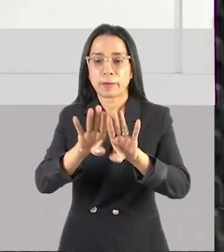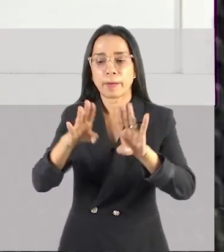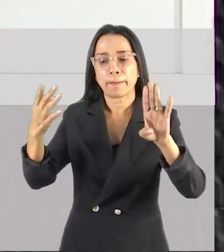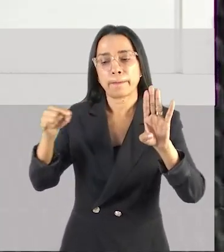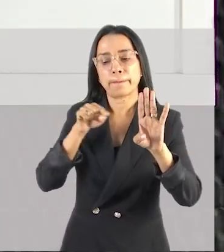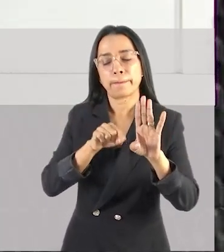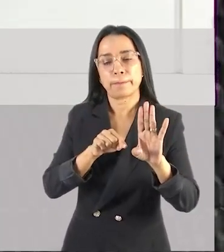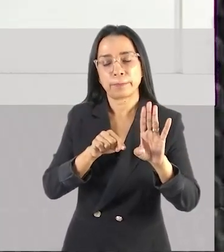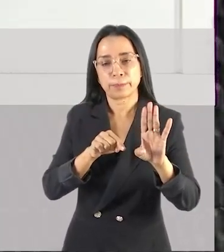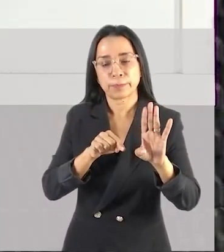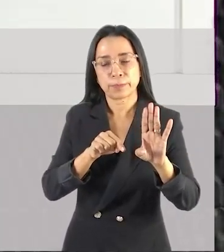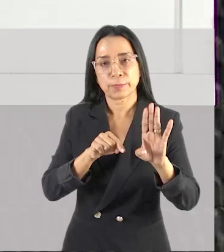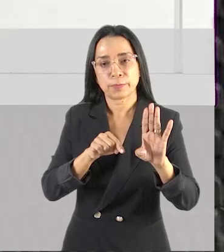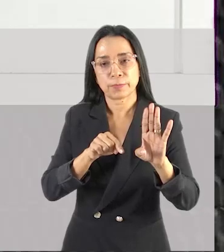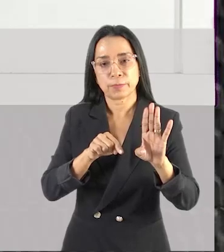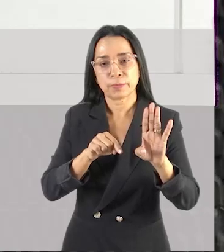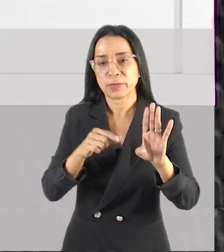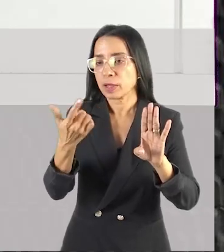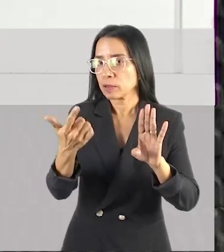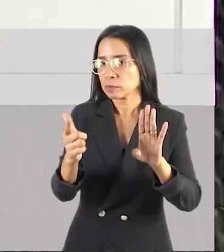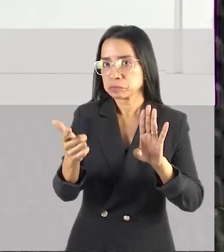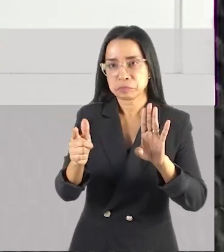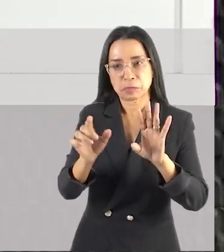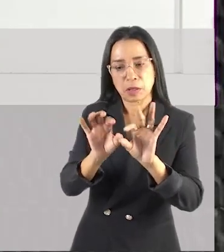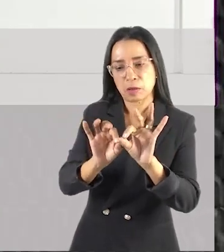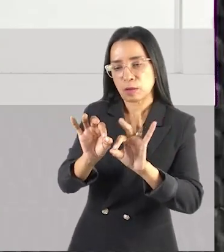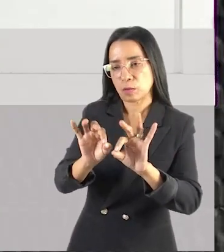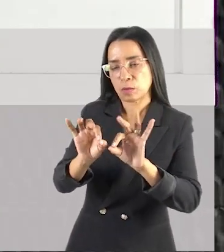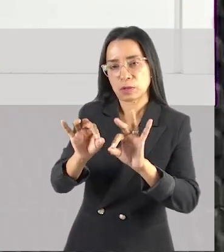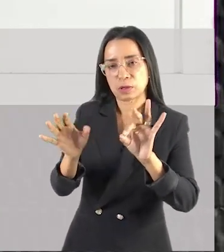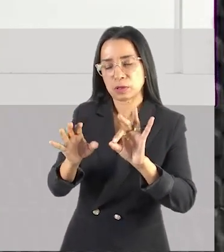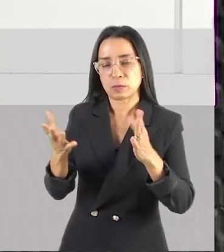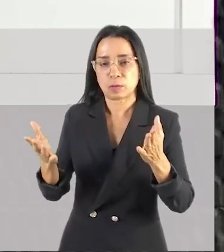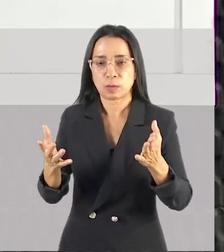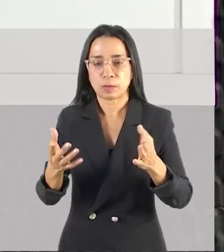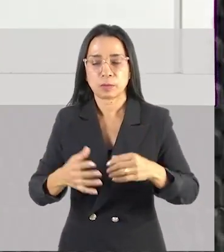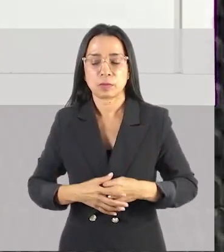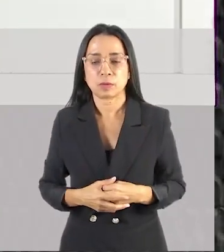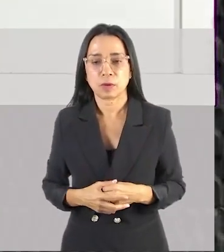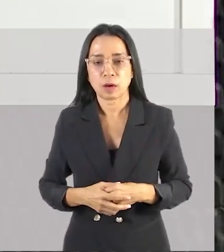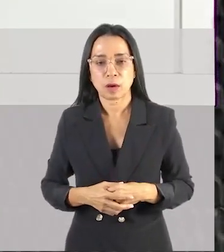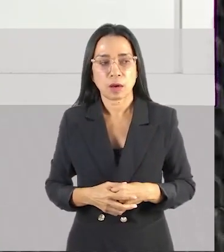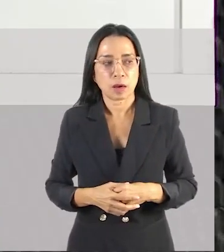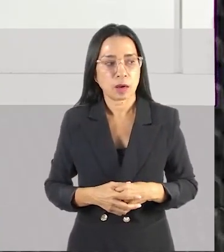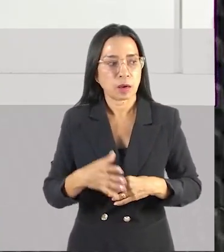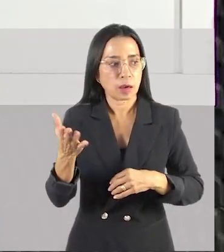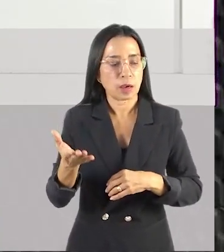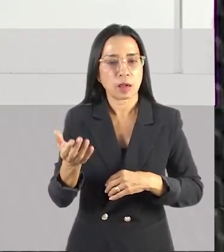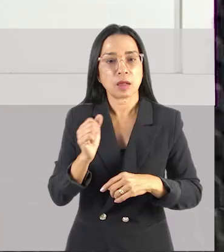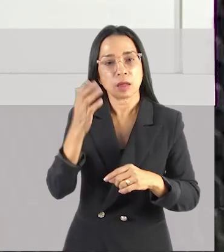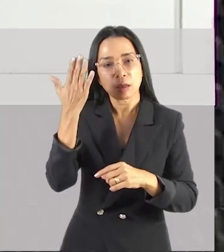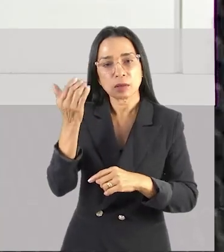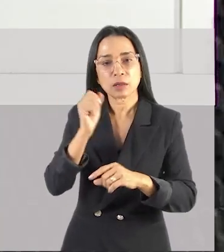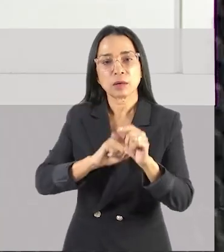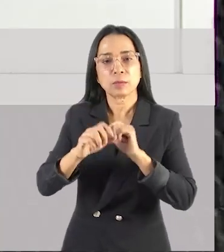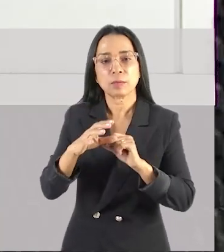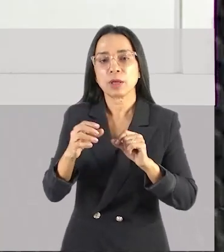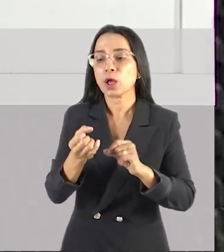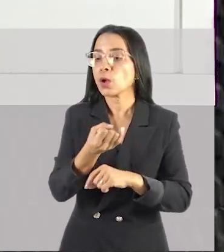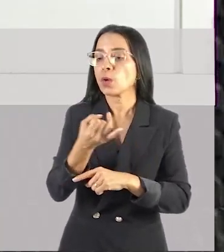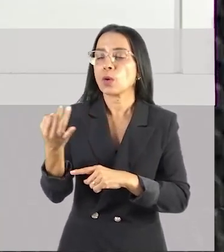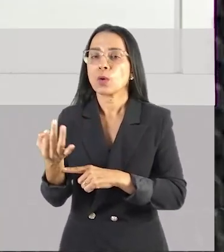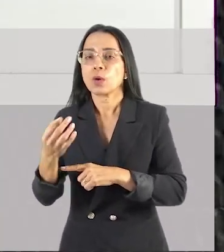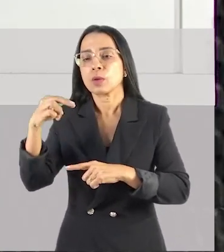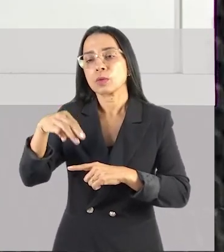porta, logicamente, não vai receber decoração, porque é um vão, né, aberto. Então ele quer saber quantos metros quadrados